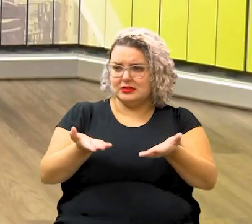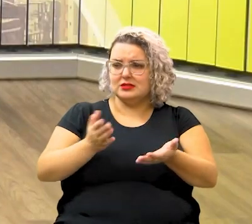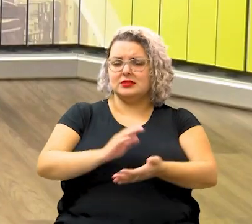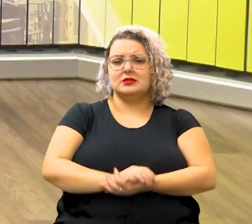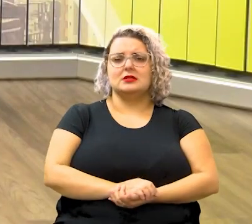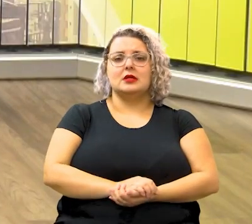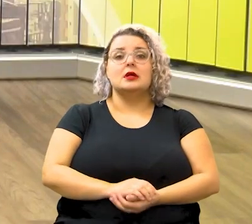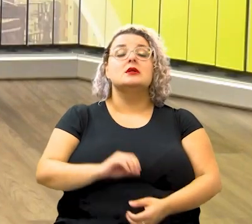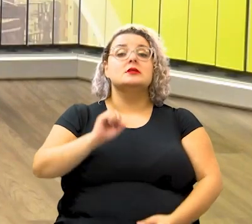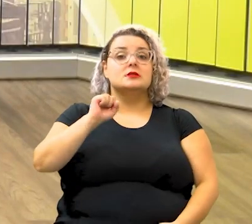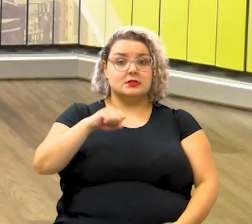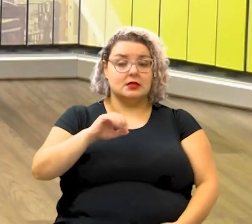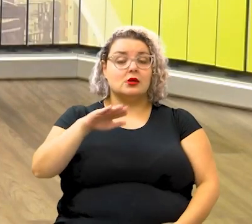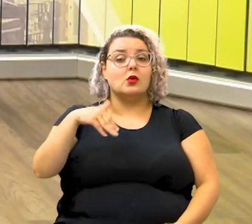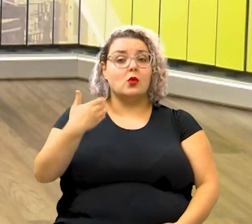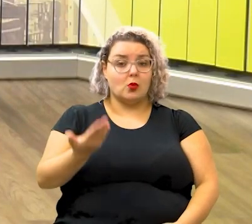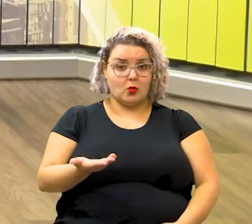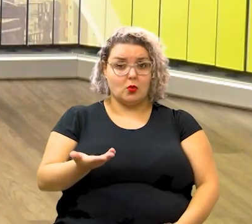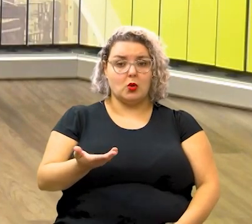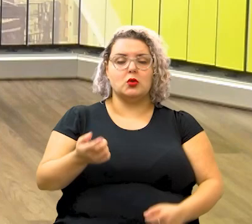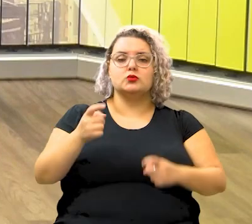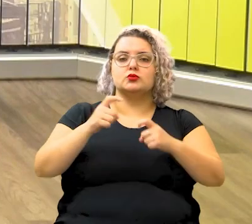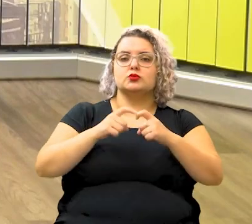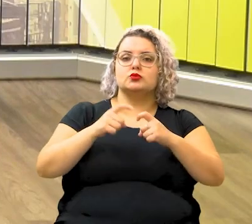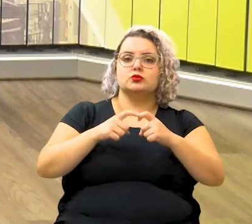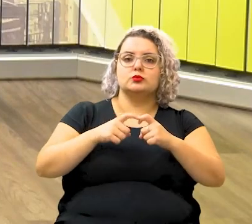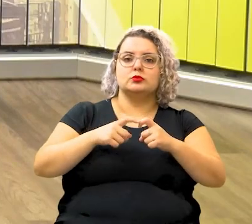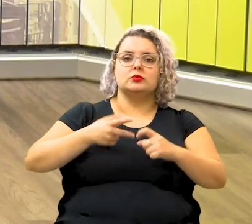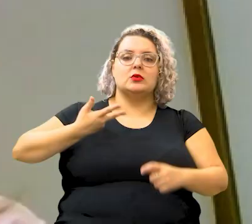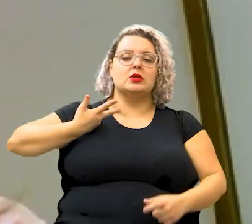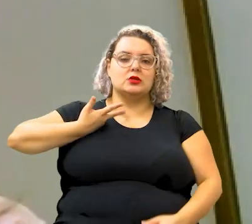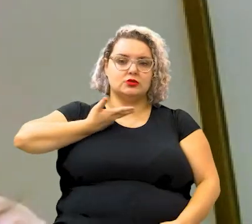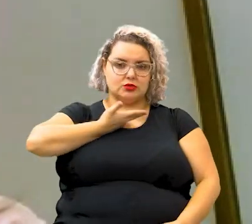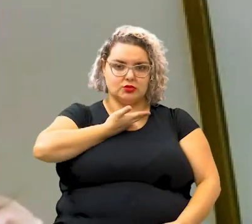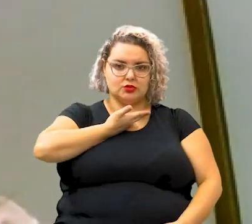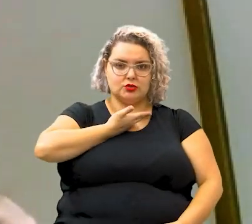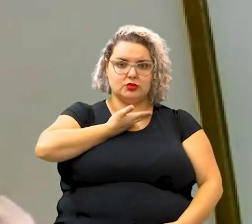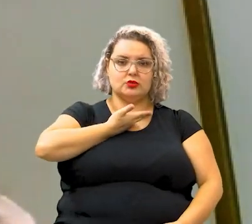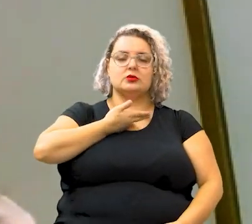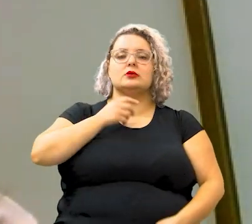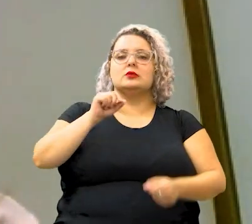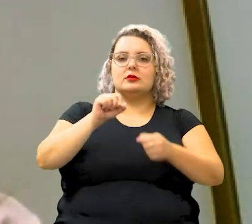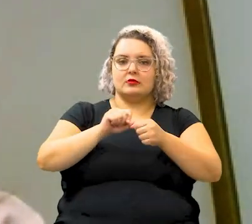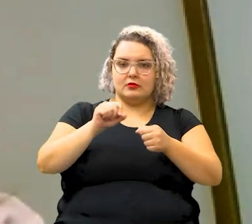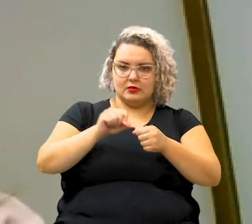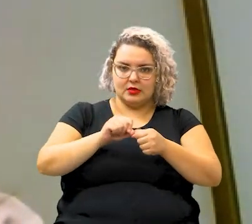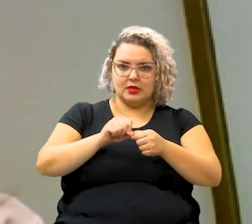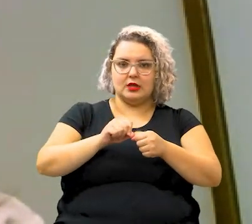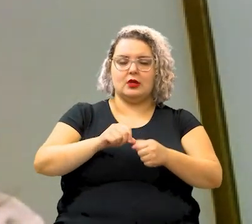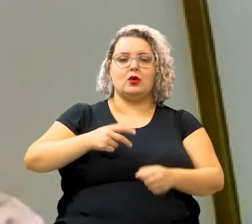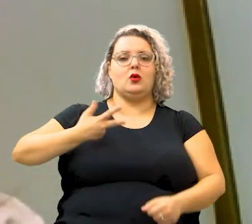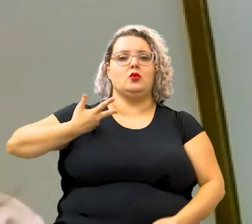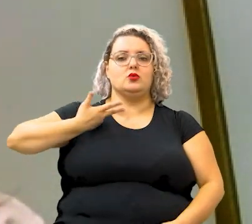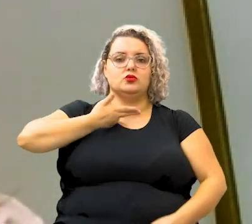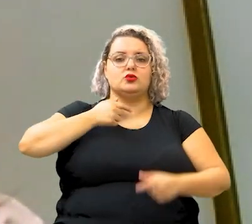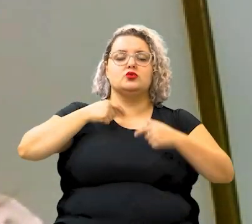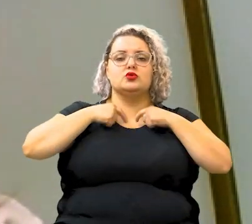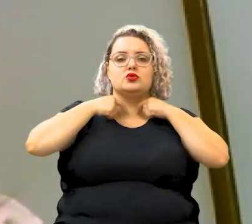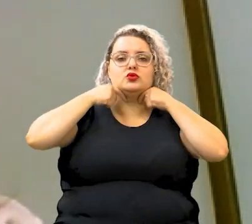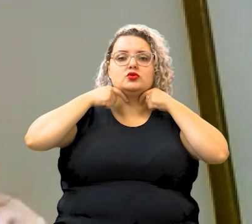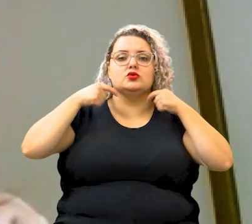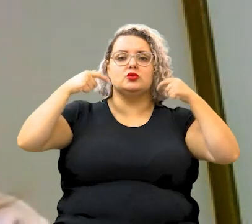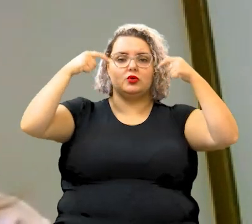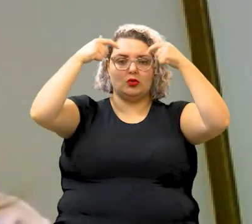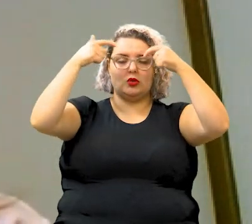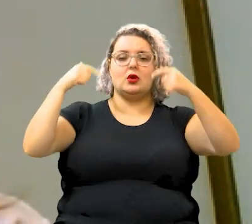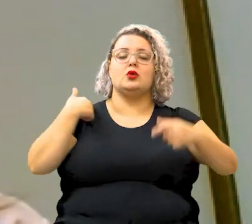então? A partir do momento que o médico, o cirurgião, e normalmente quem opera é o cirurgião de cabeça e pescoço,